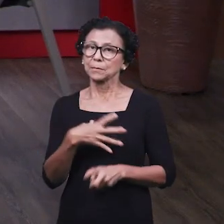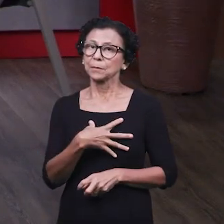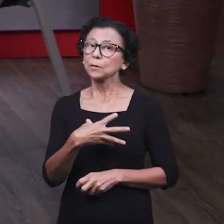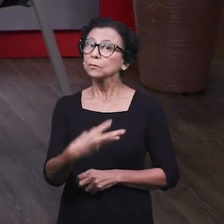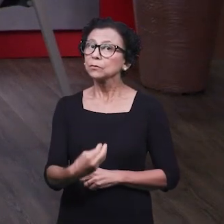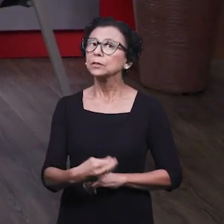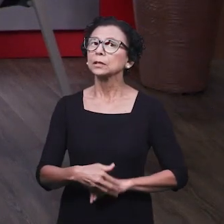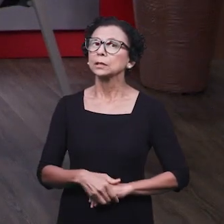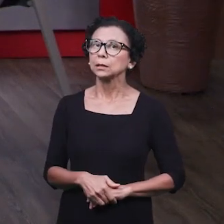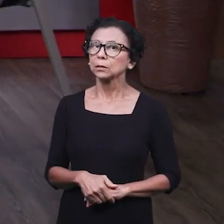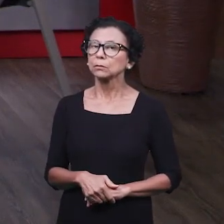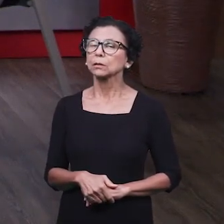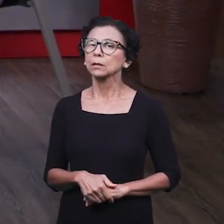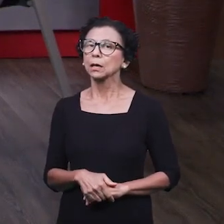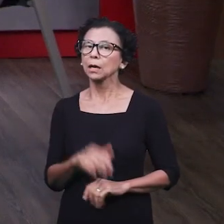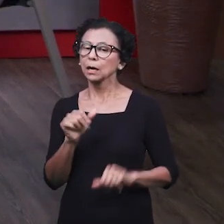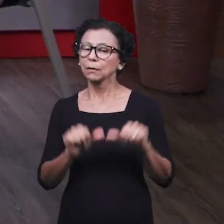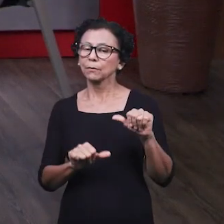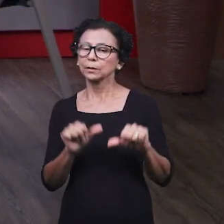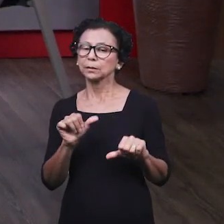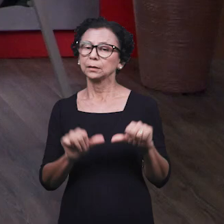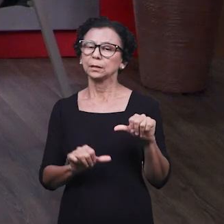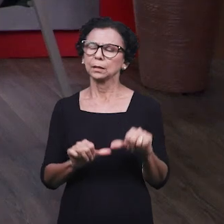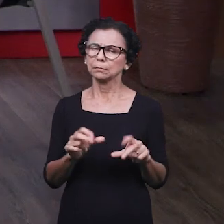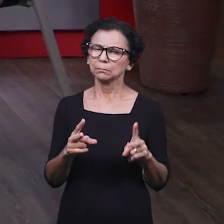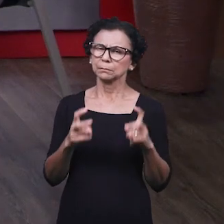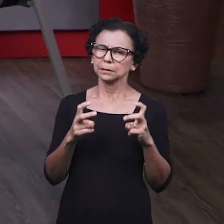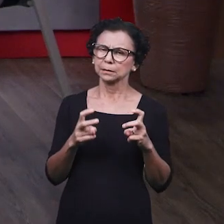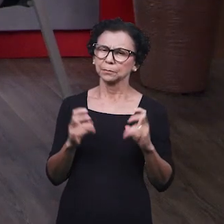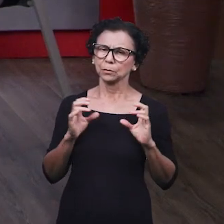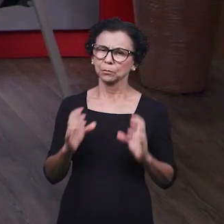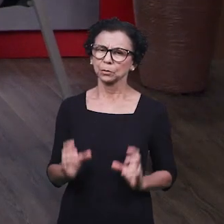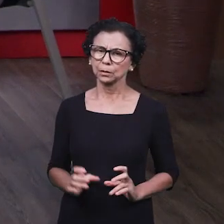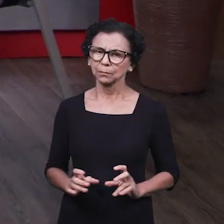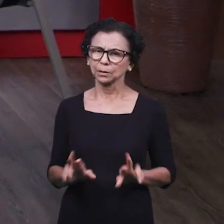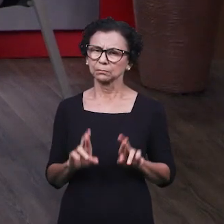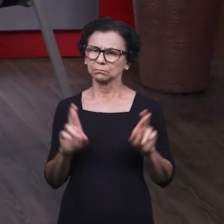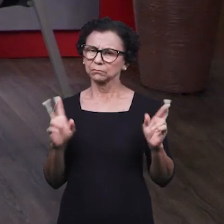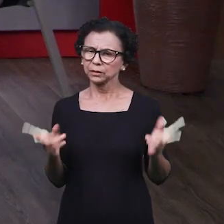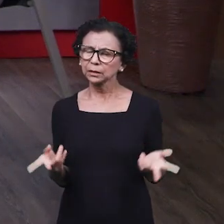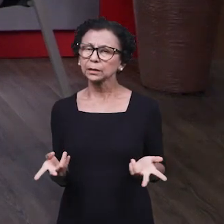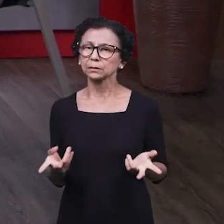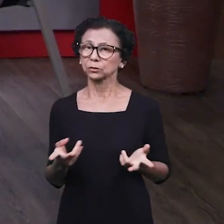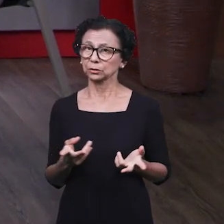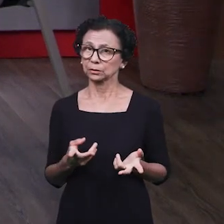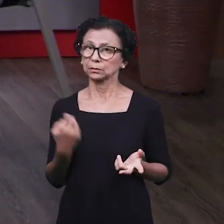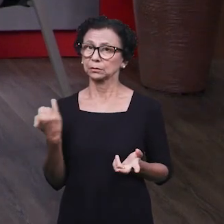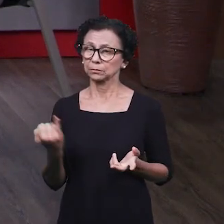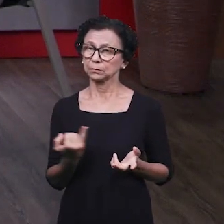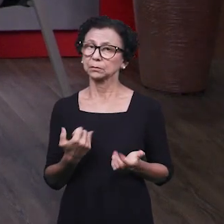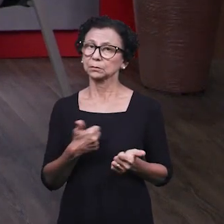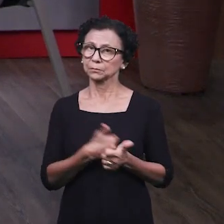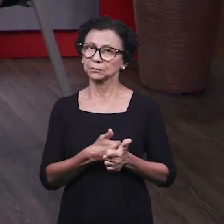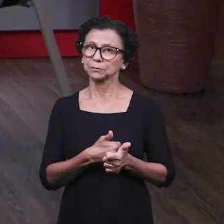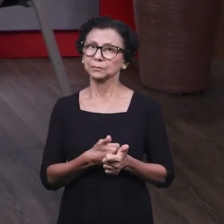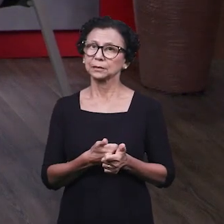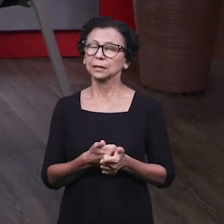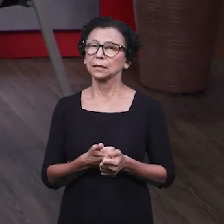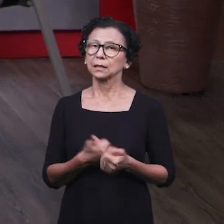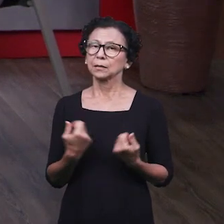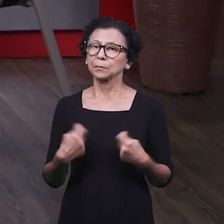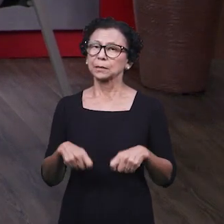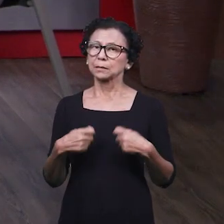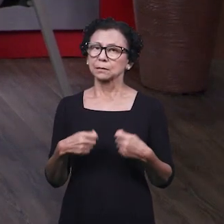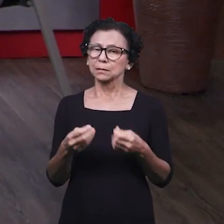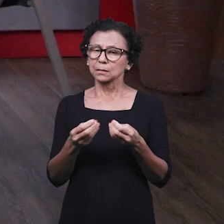filho, eu consigo Sinais, perceber, né? Mesmo sem ele falar alguma coisa. Daí a importância de acompanhar a vida escolar. Essa sensibilidade, por